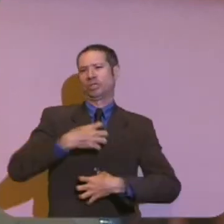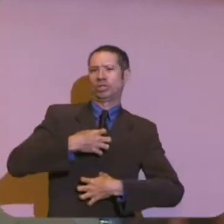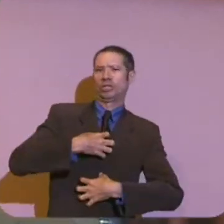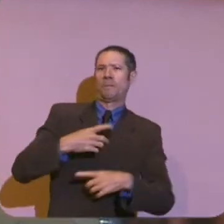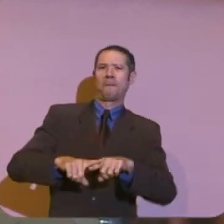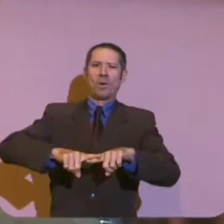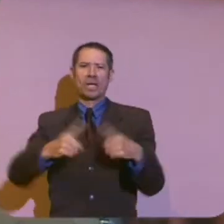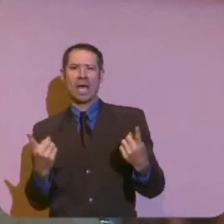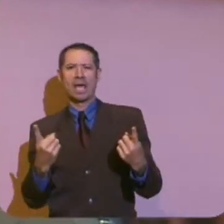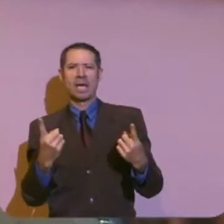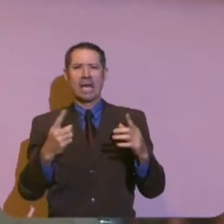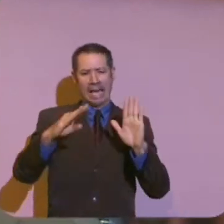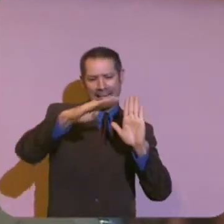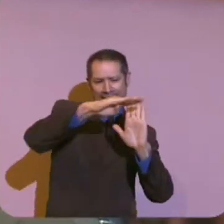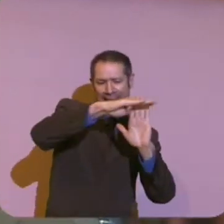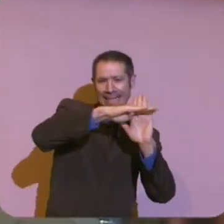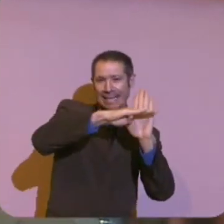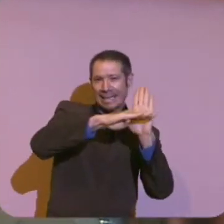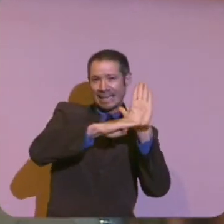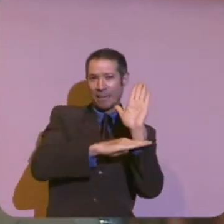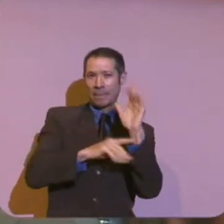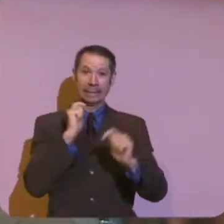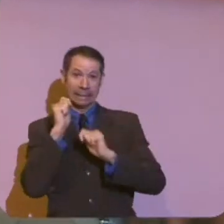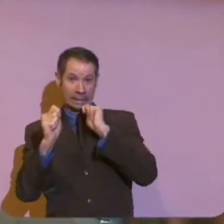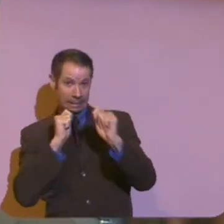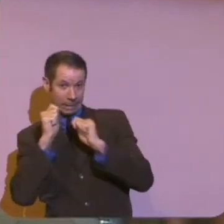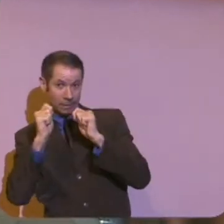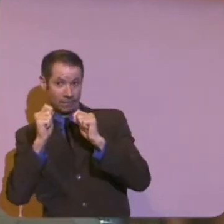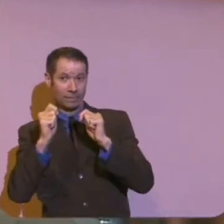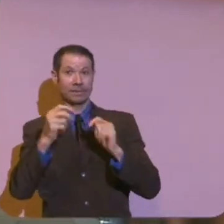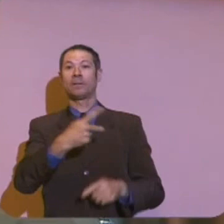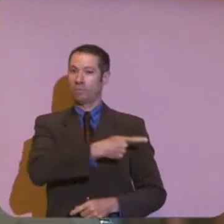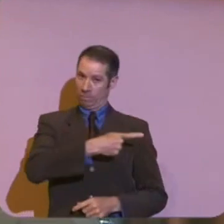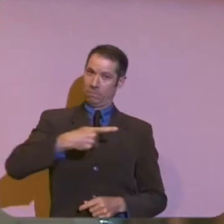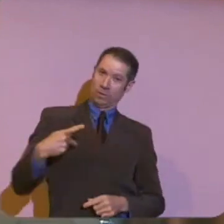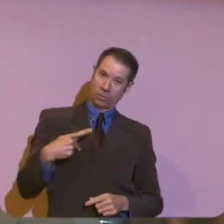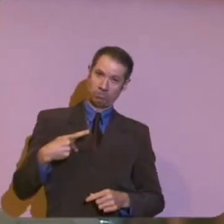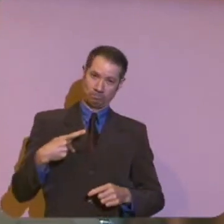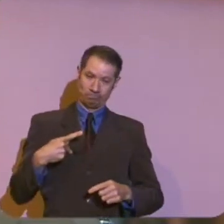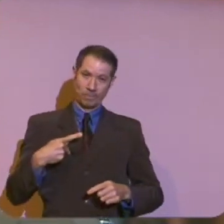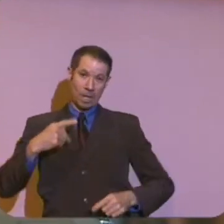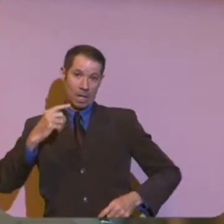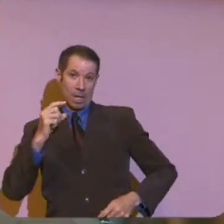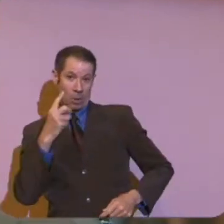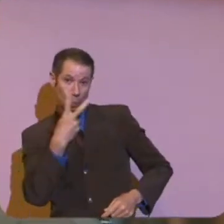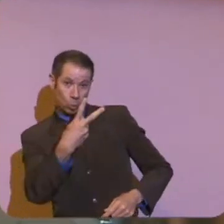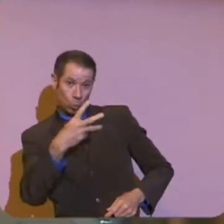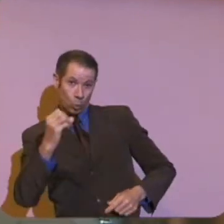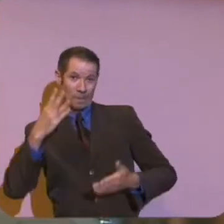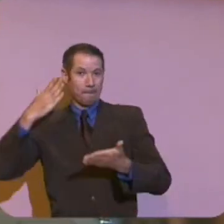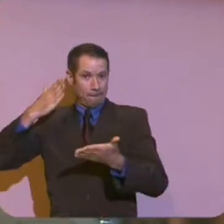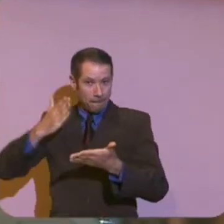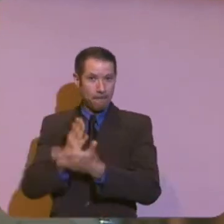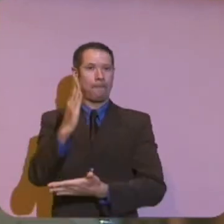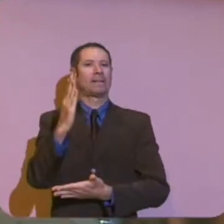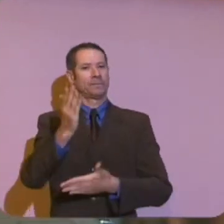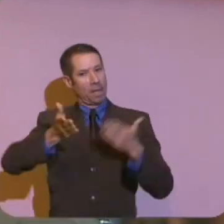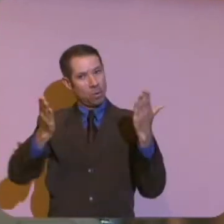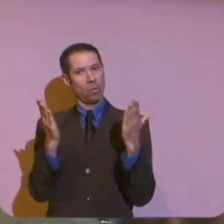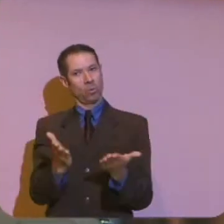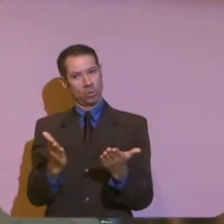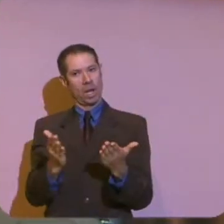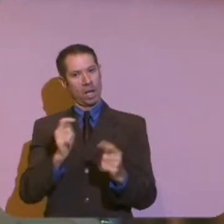tem uma série de etapas. Uma delas é fazer uma entrevista pastoral. Então, desses, cerca de 200 já passaram pela entrevista